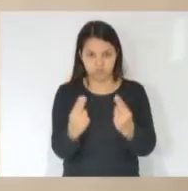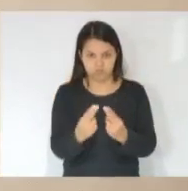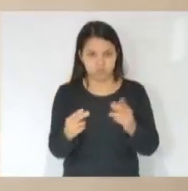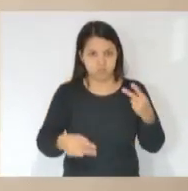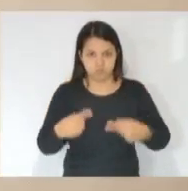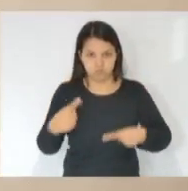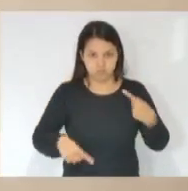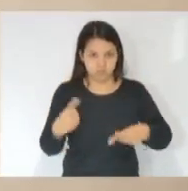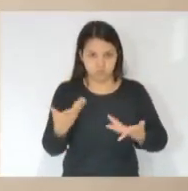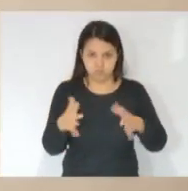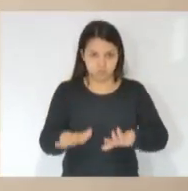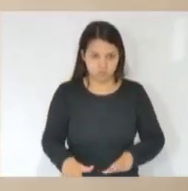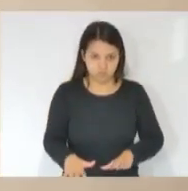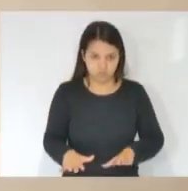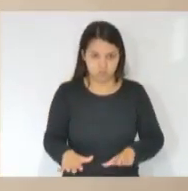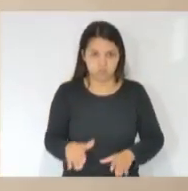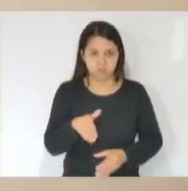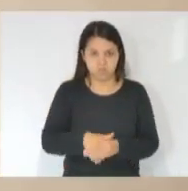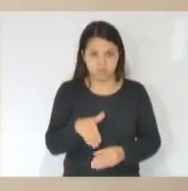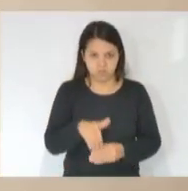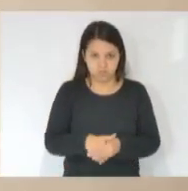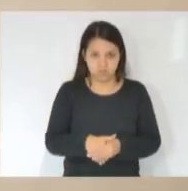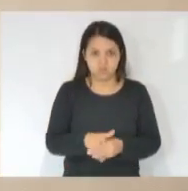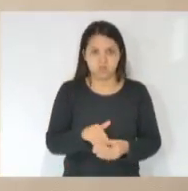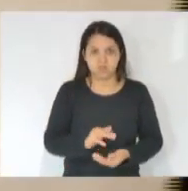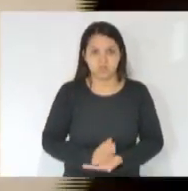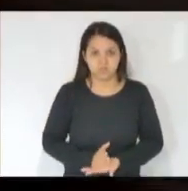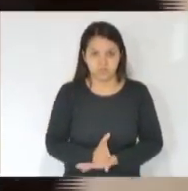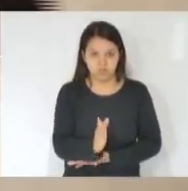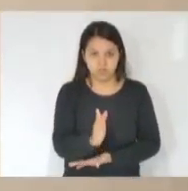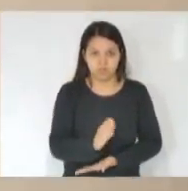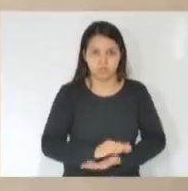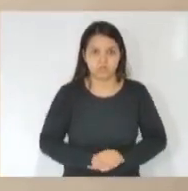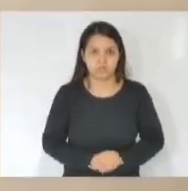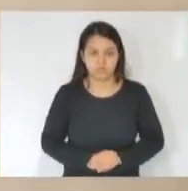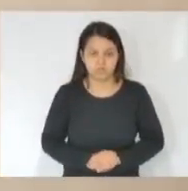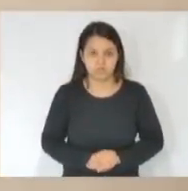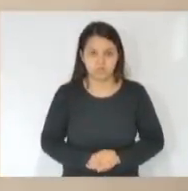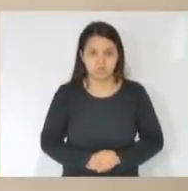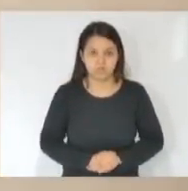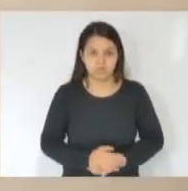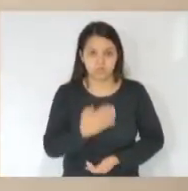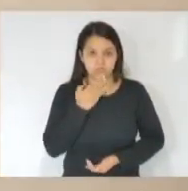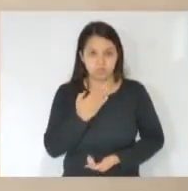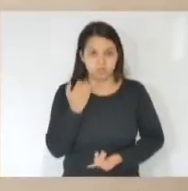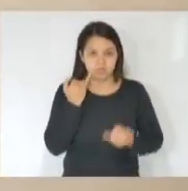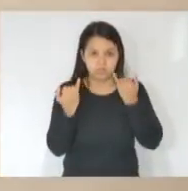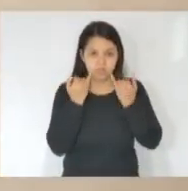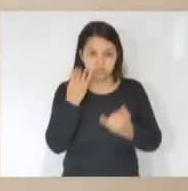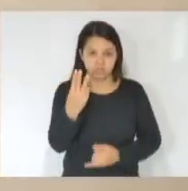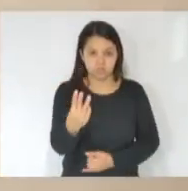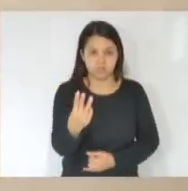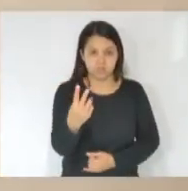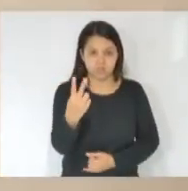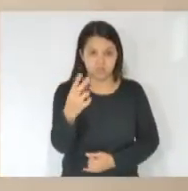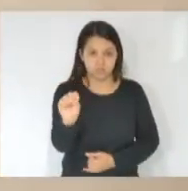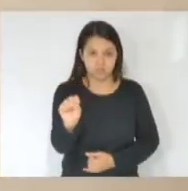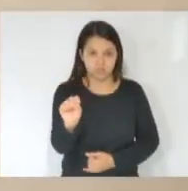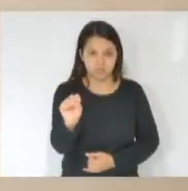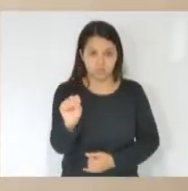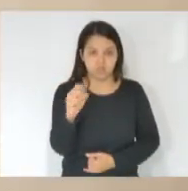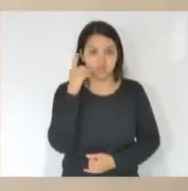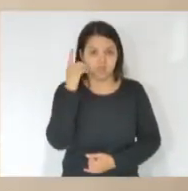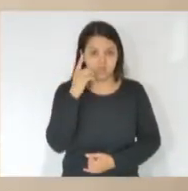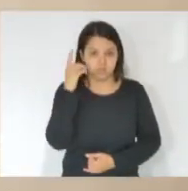havendo quem queira discutir, em votação, aprovado. Pedido de informação 328, autoria do